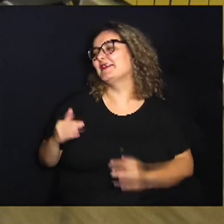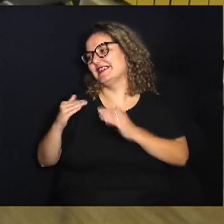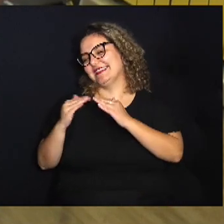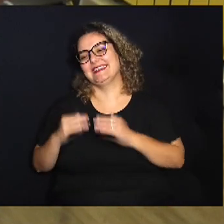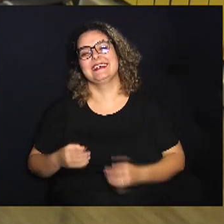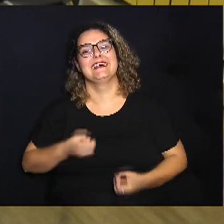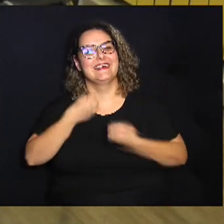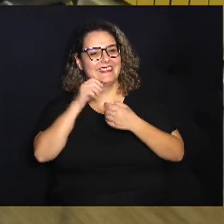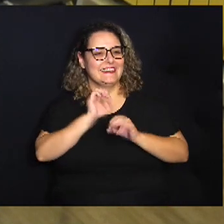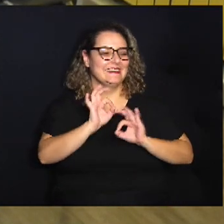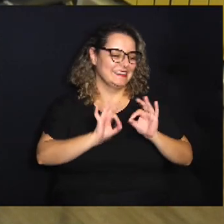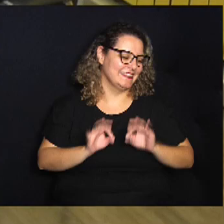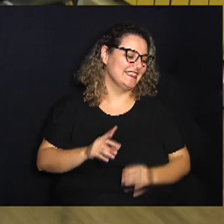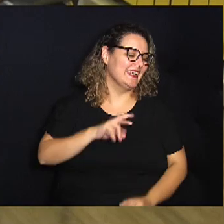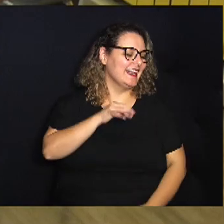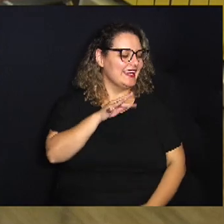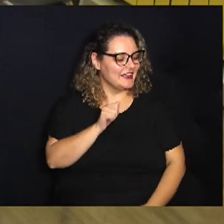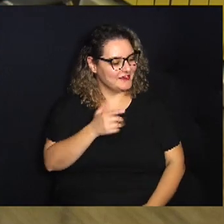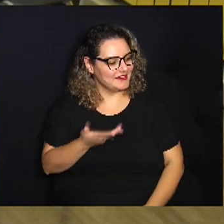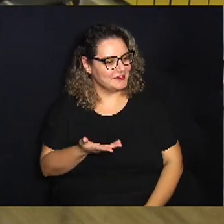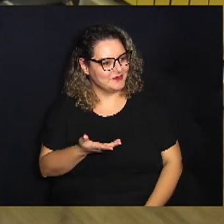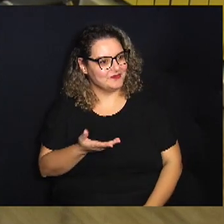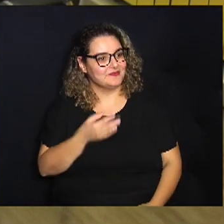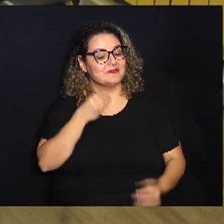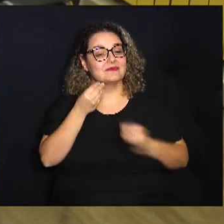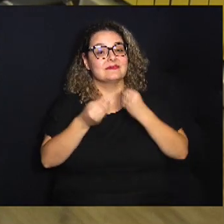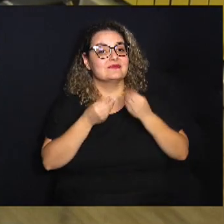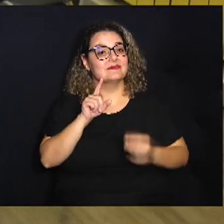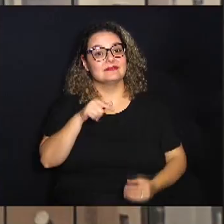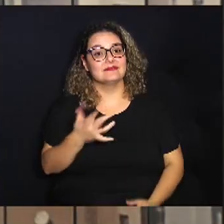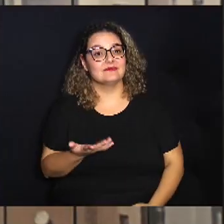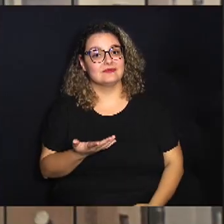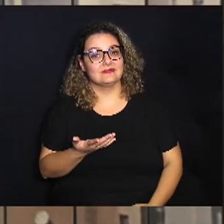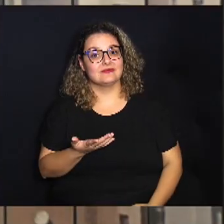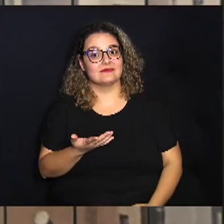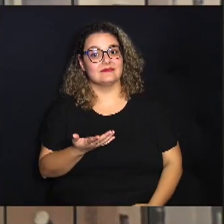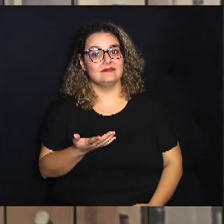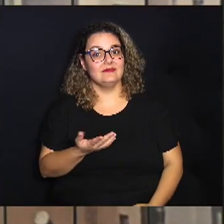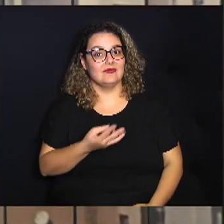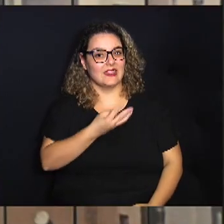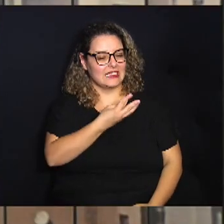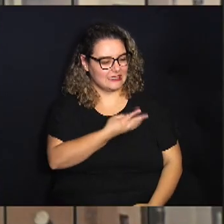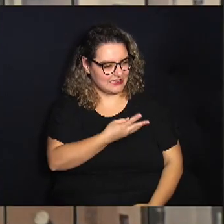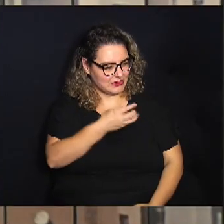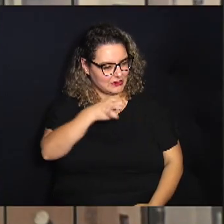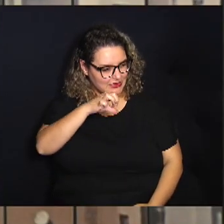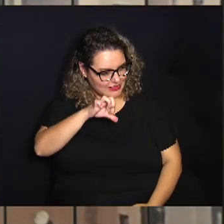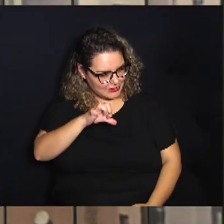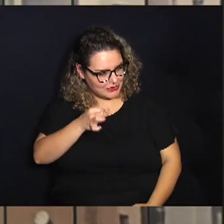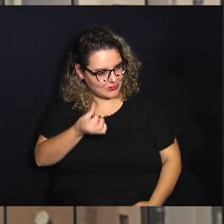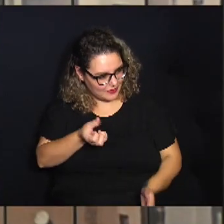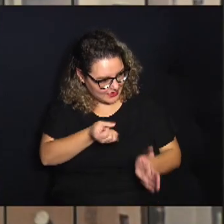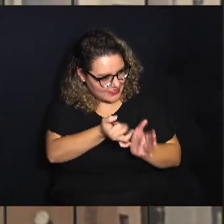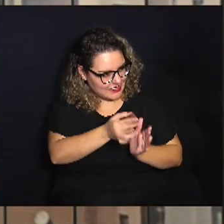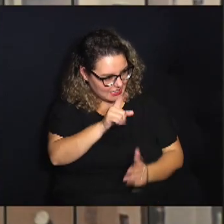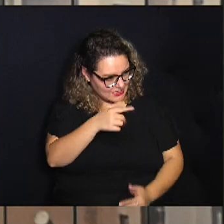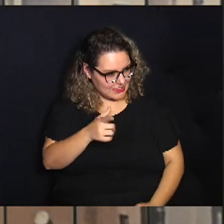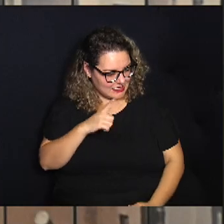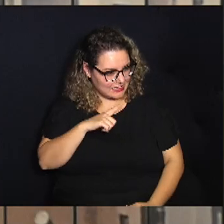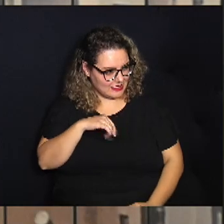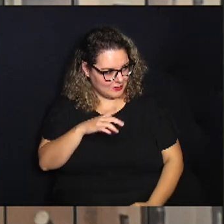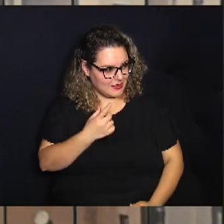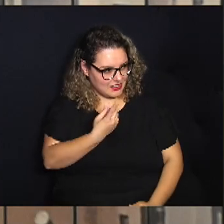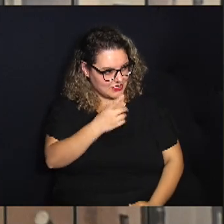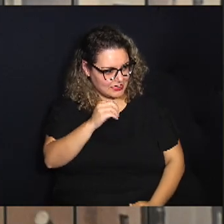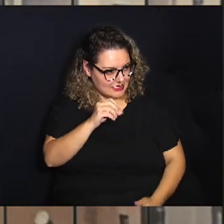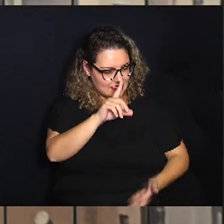bom. E o Rafa, e como que foi? São 396 páginas. Tem mais de 100 mais fotos? Mais de 100 fotos,